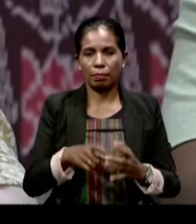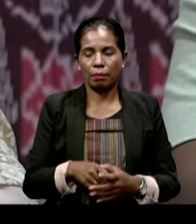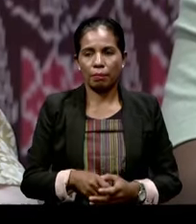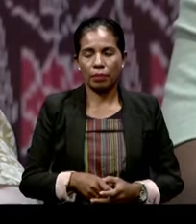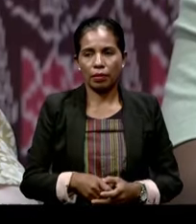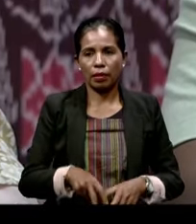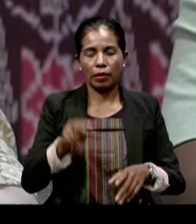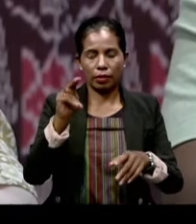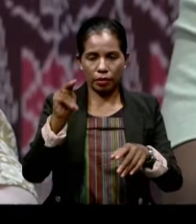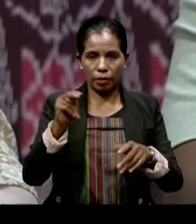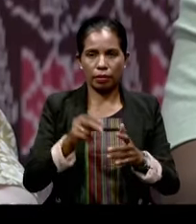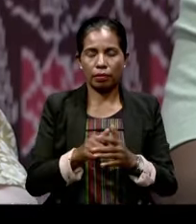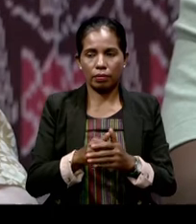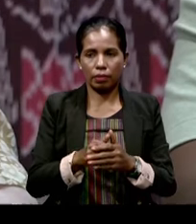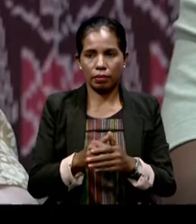ninha